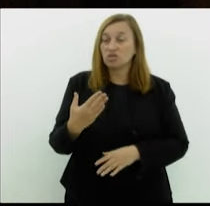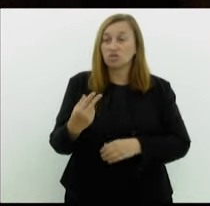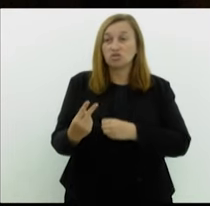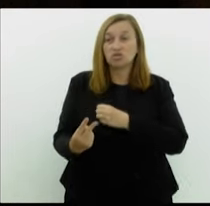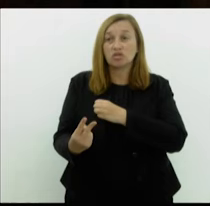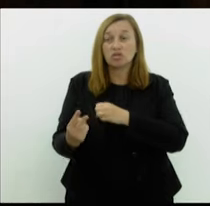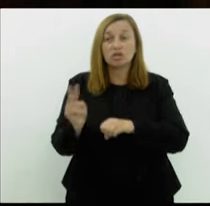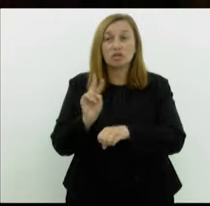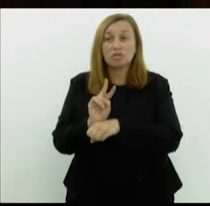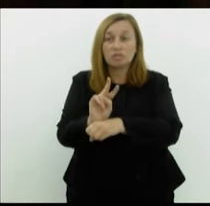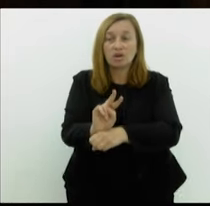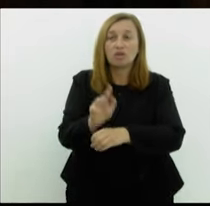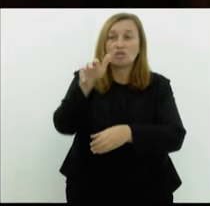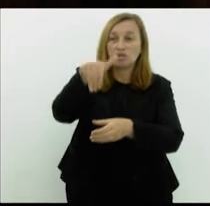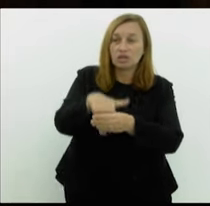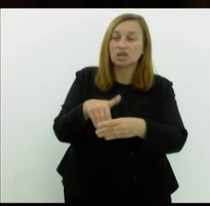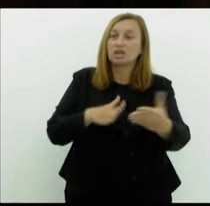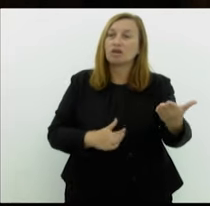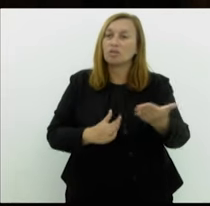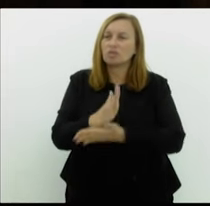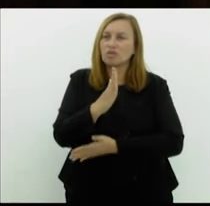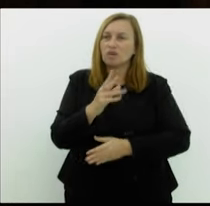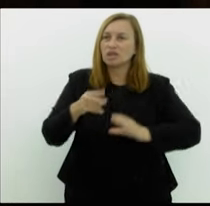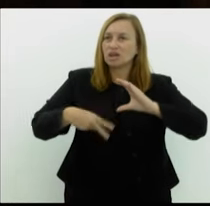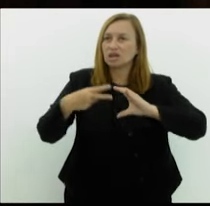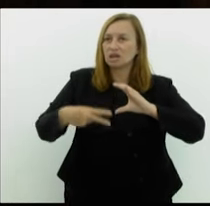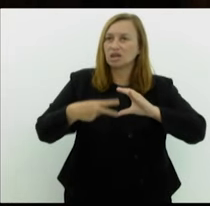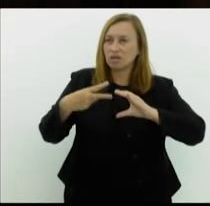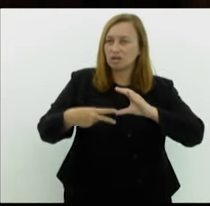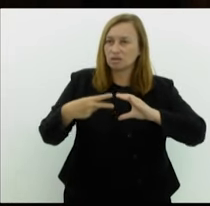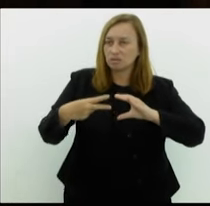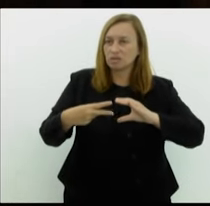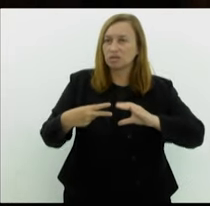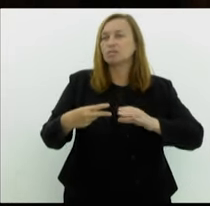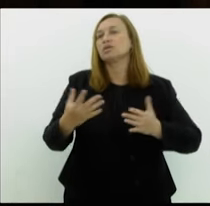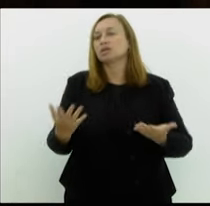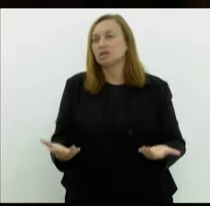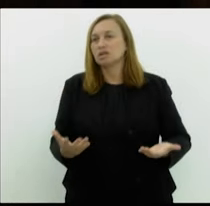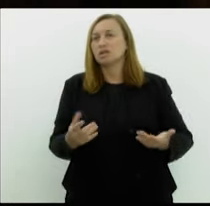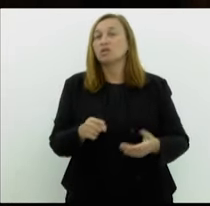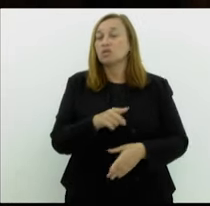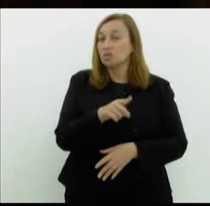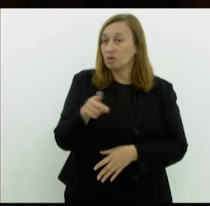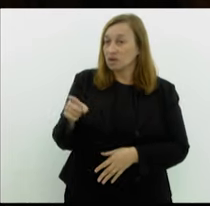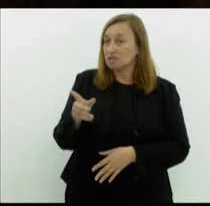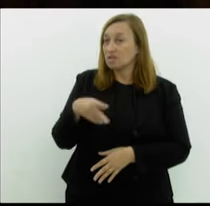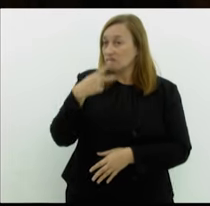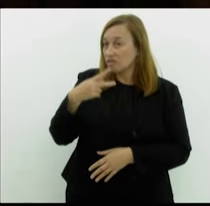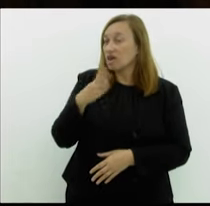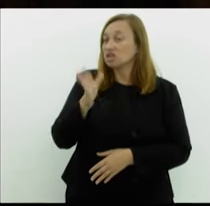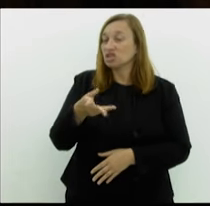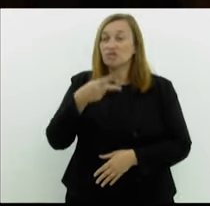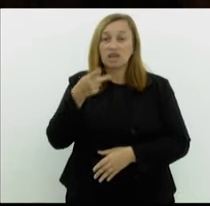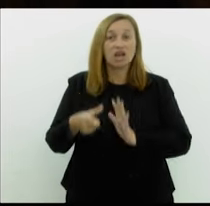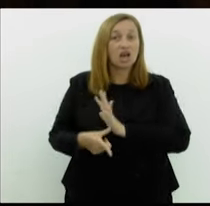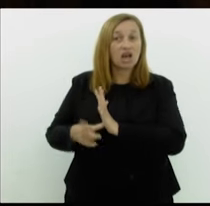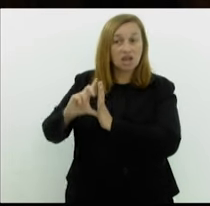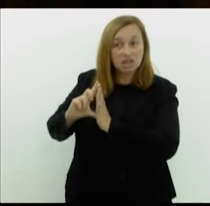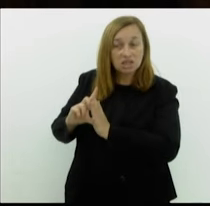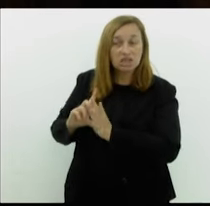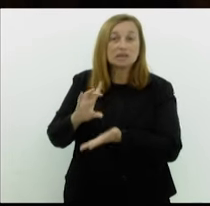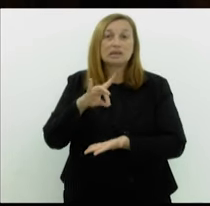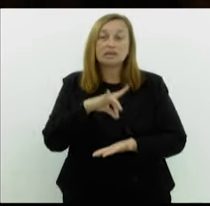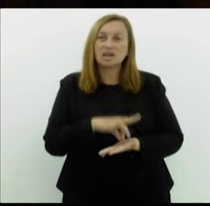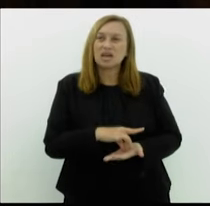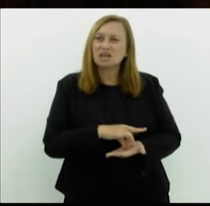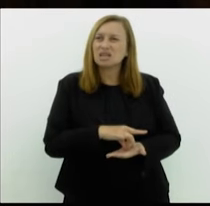depois foi votado e aprovado na Câmara Municipal com essas poucas ressalvas que eu mencionei anteriormente e que, na